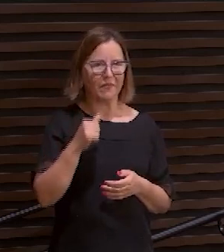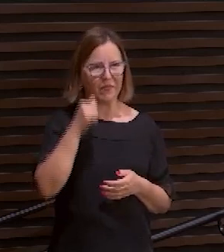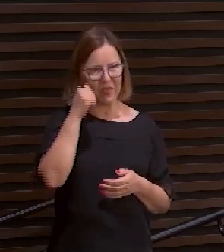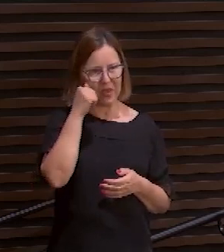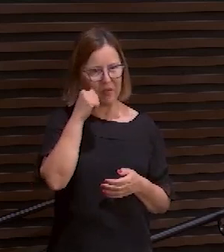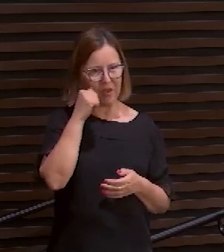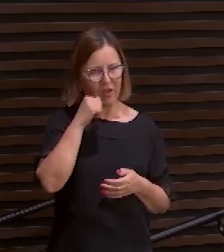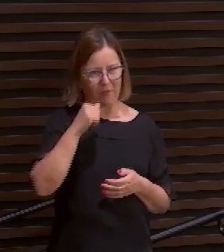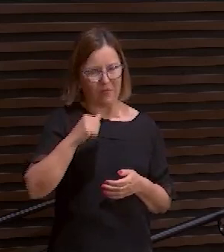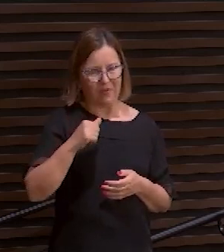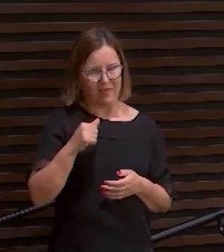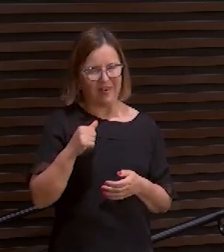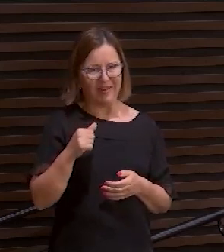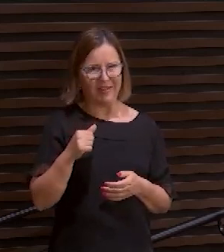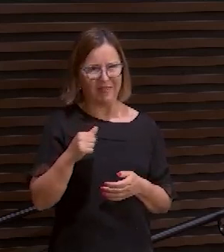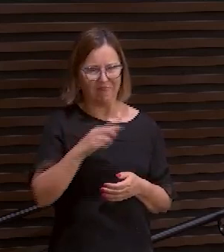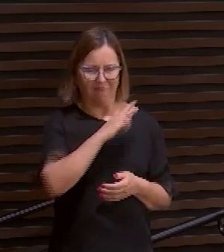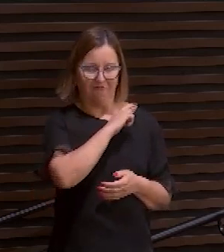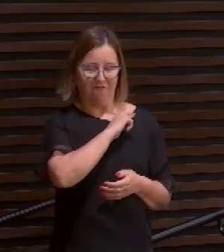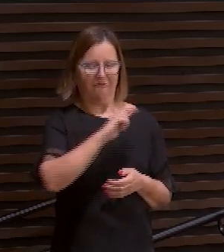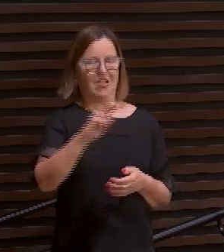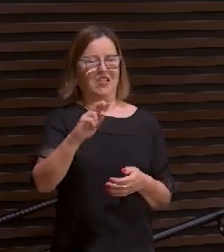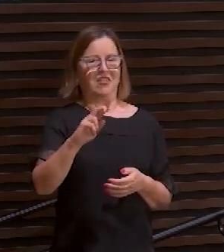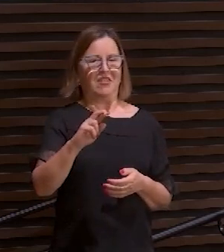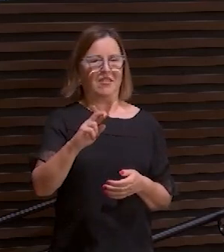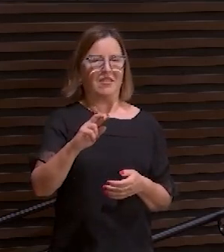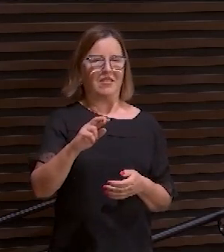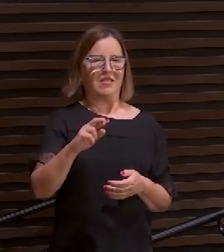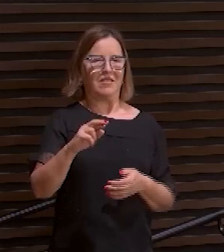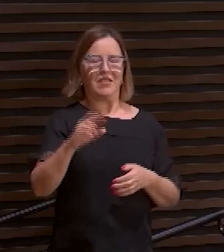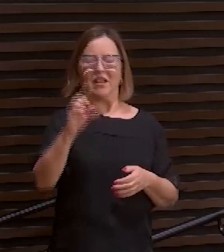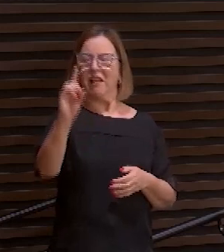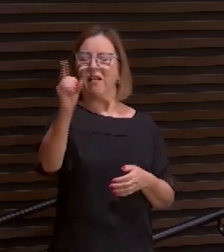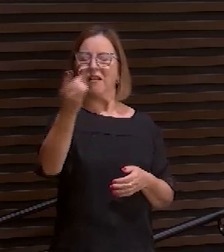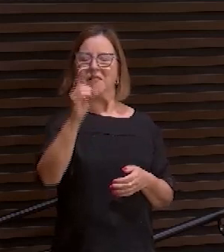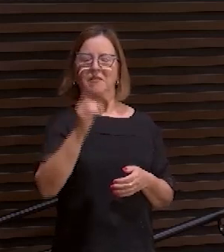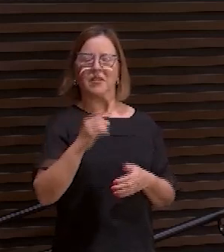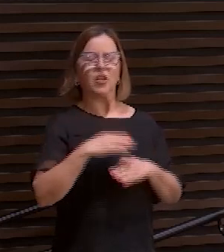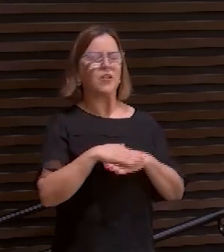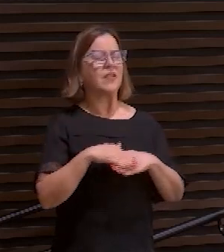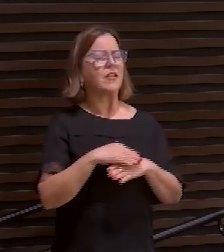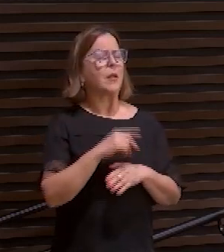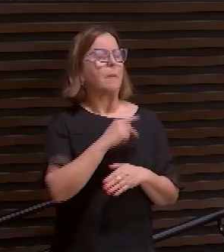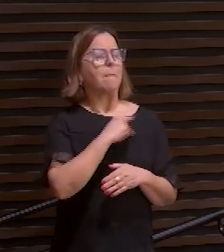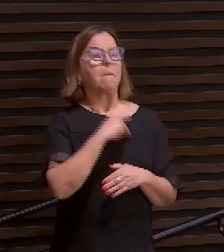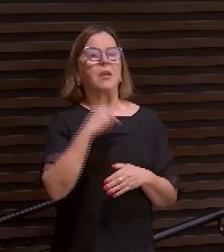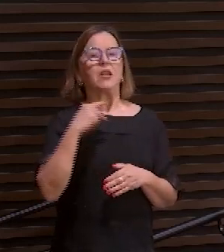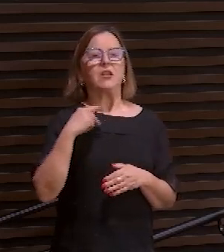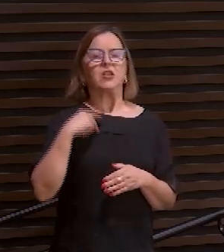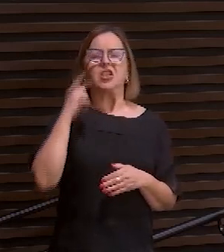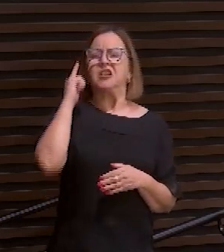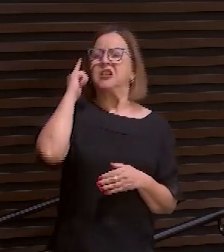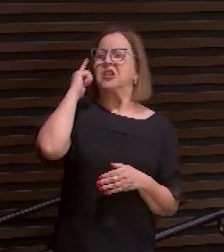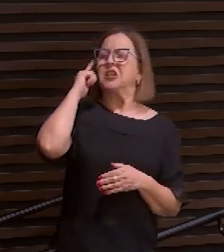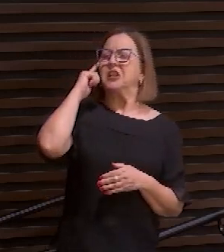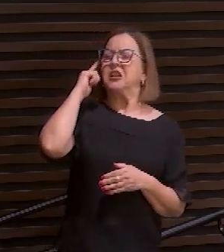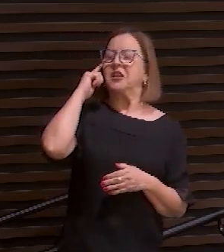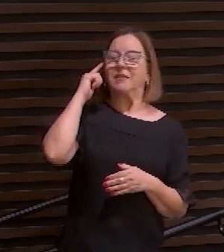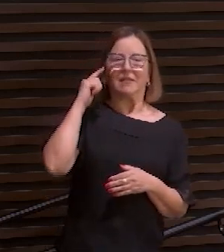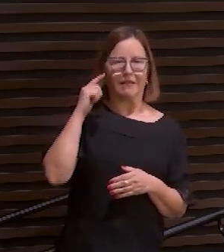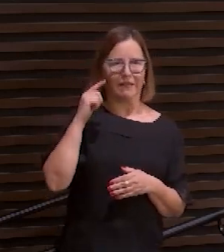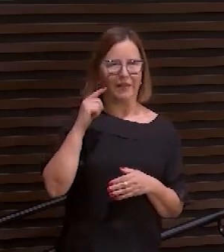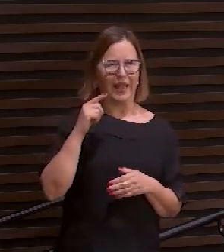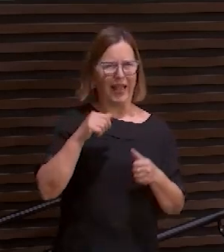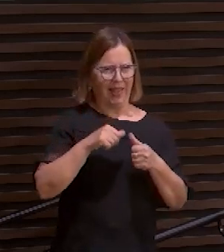de religião, e ela chegou conversando comigo e disse, pastor Glênio, esses piedosos têm